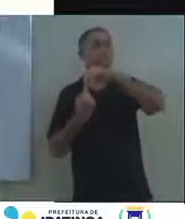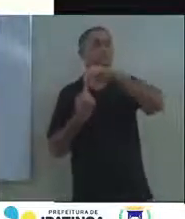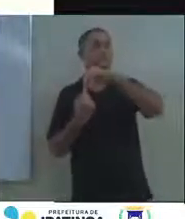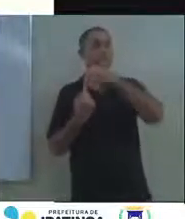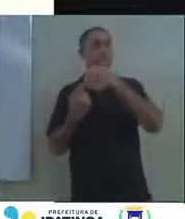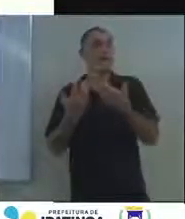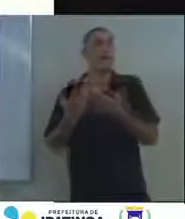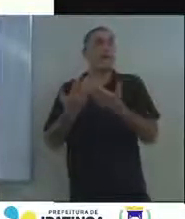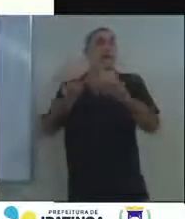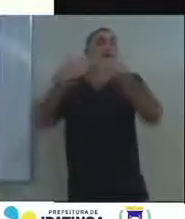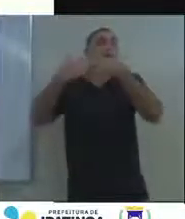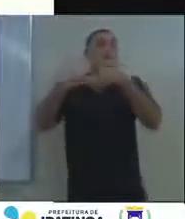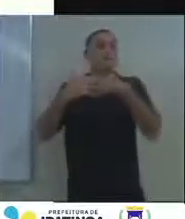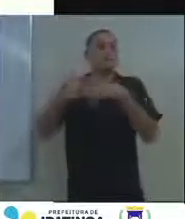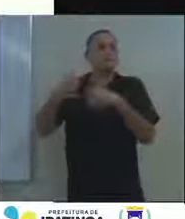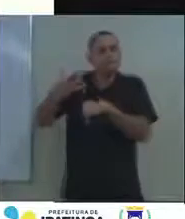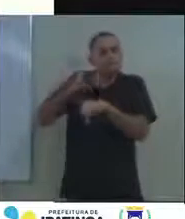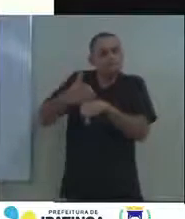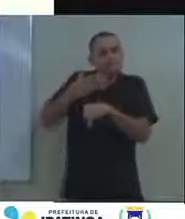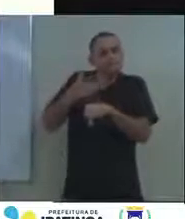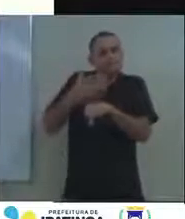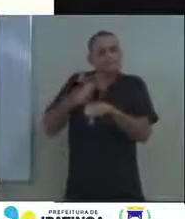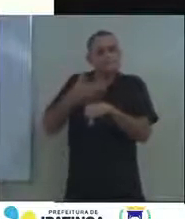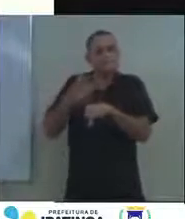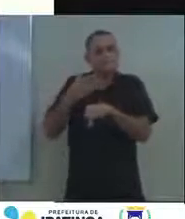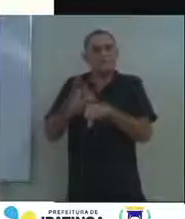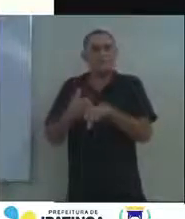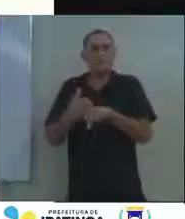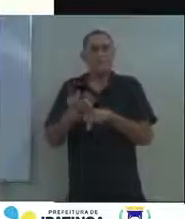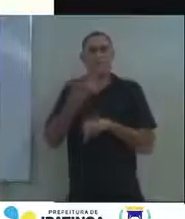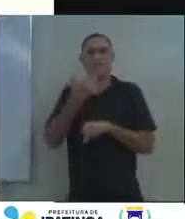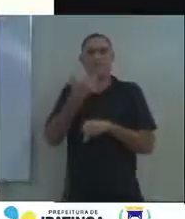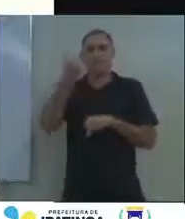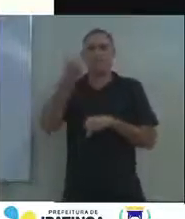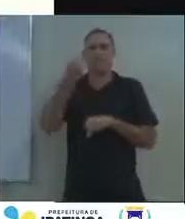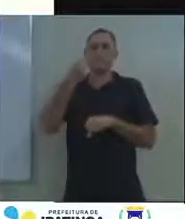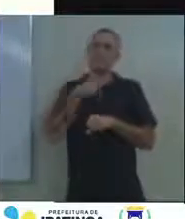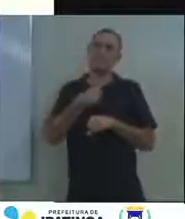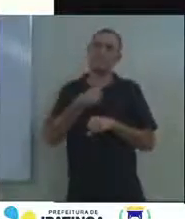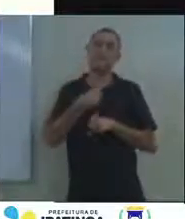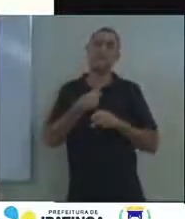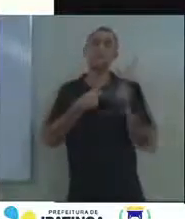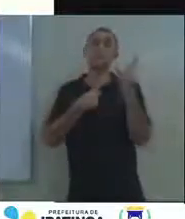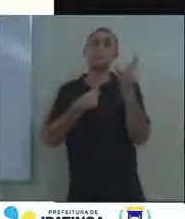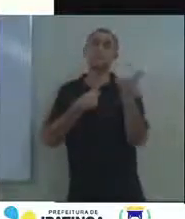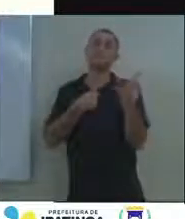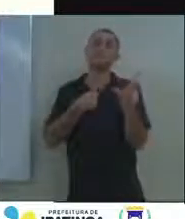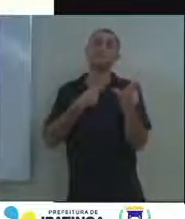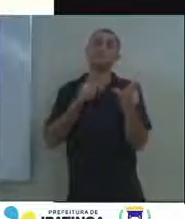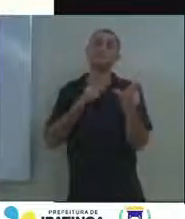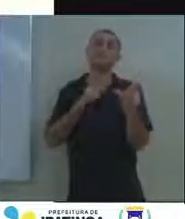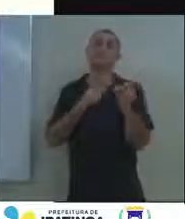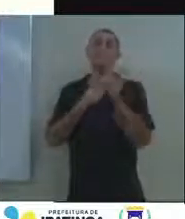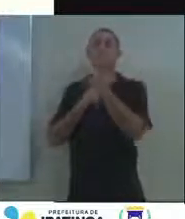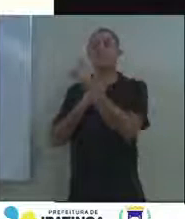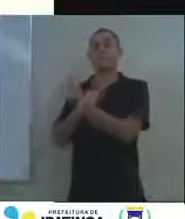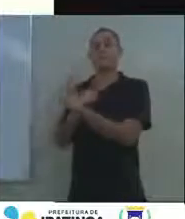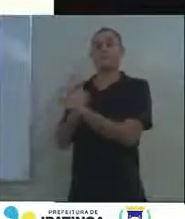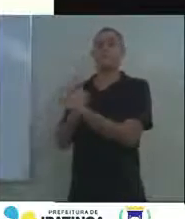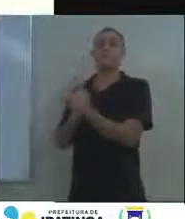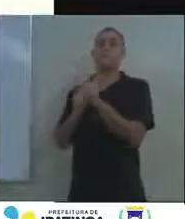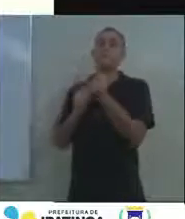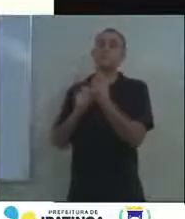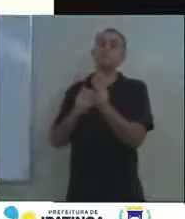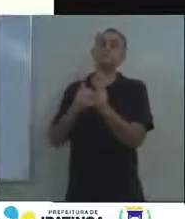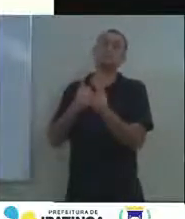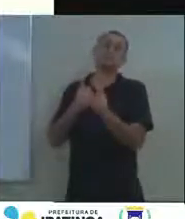um treinamento, ele vai ser mais efetivo para mim, para você não pode ser tanto. Eu tenho algumas condições básicas,